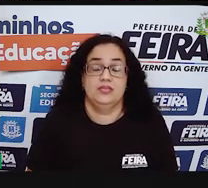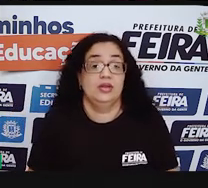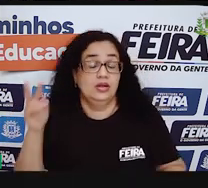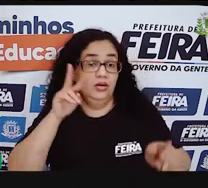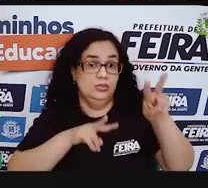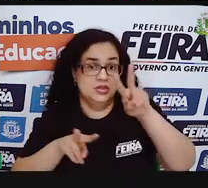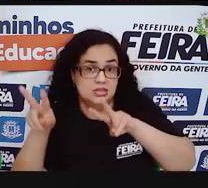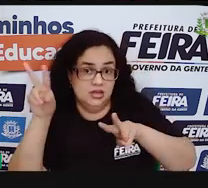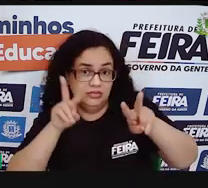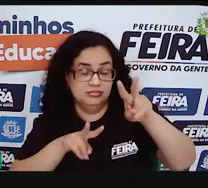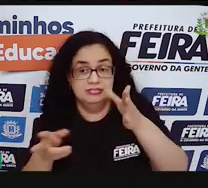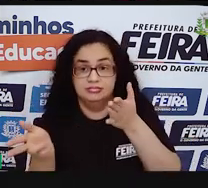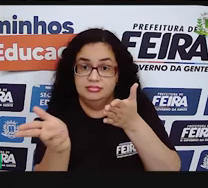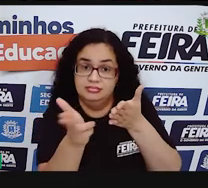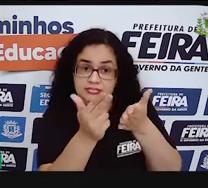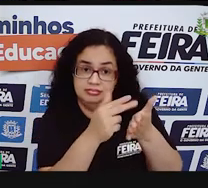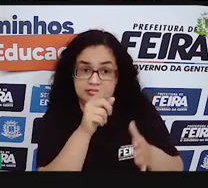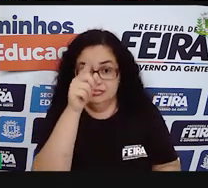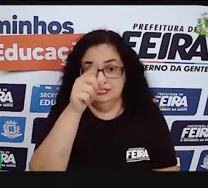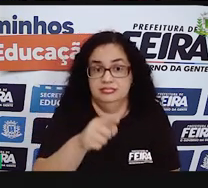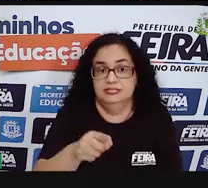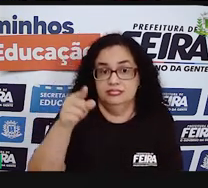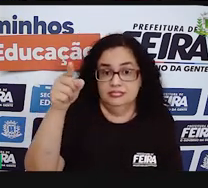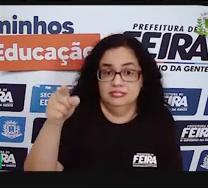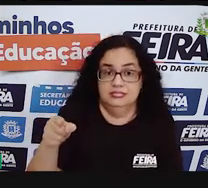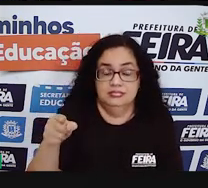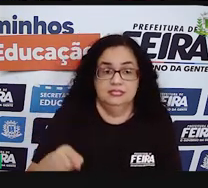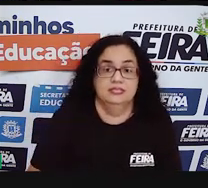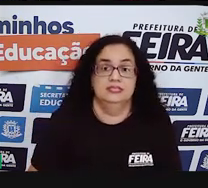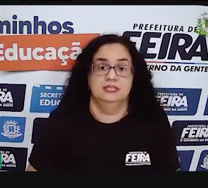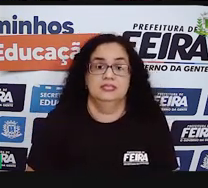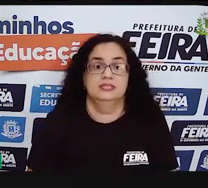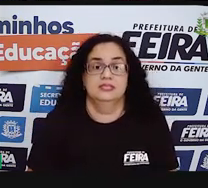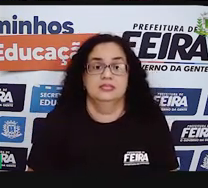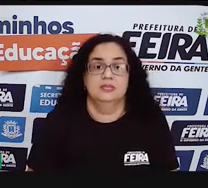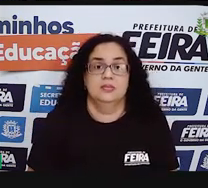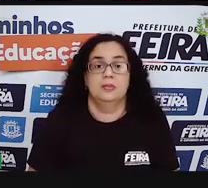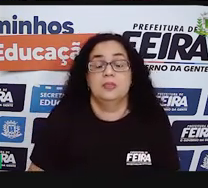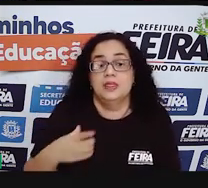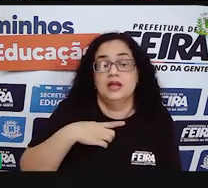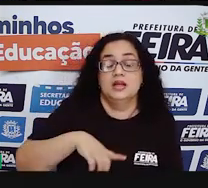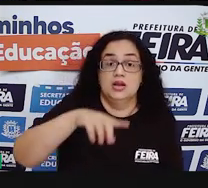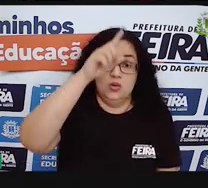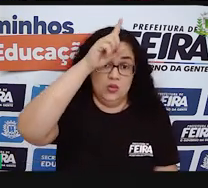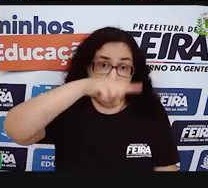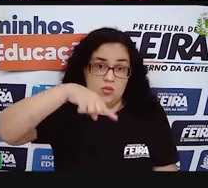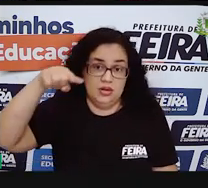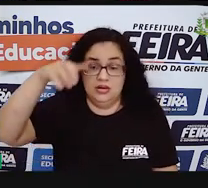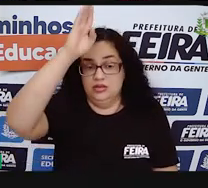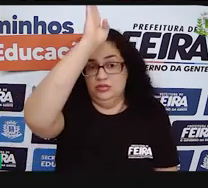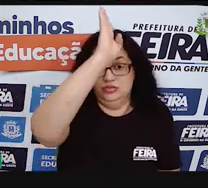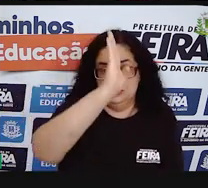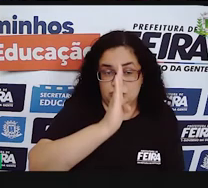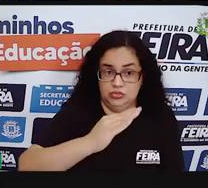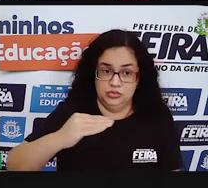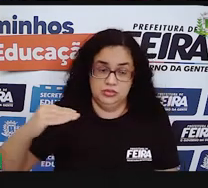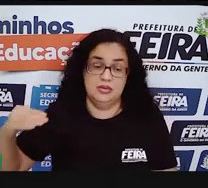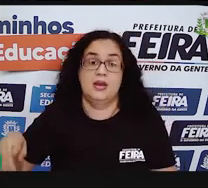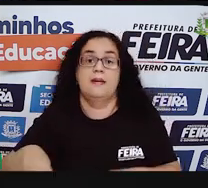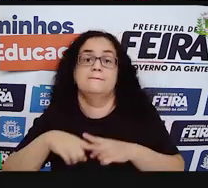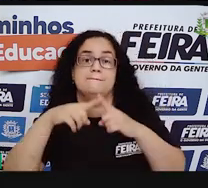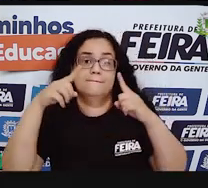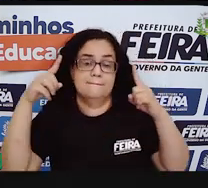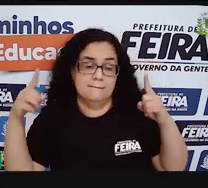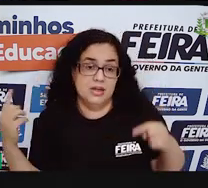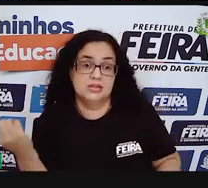Olha só, observem aí as imagens apresentadas. Este é um gráfico de colunas, mas os